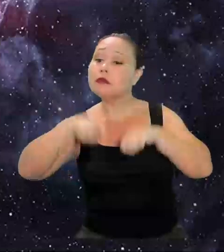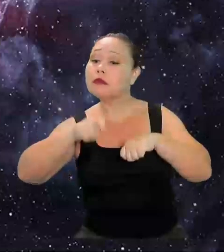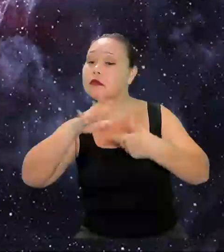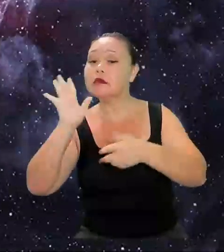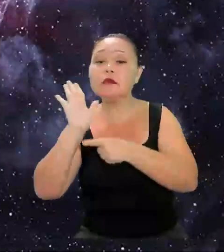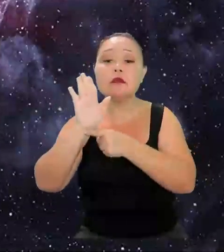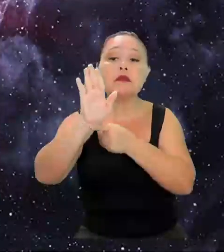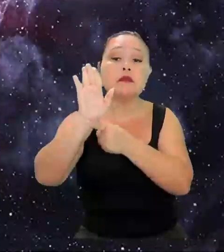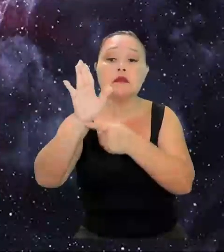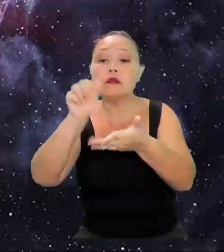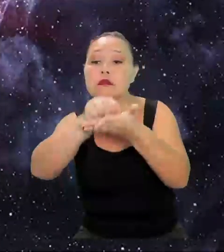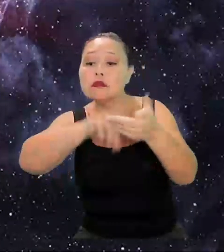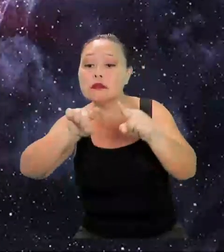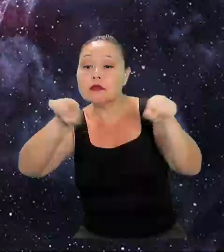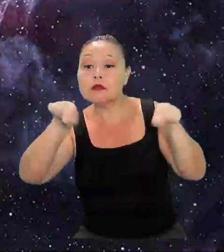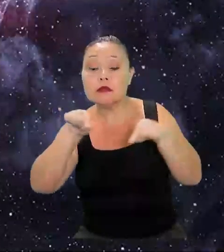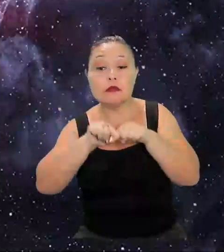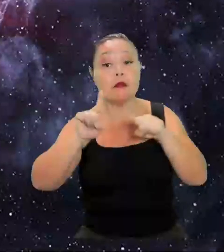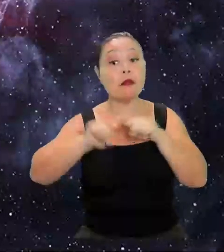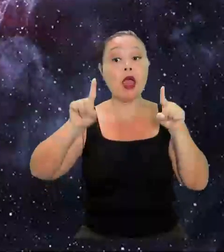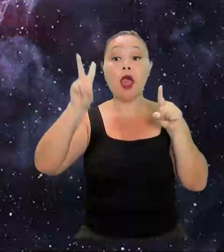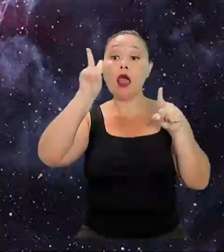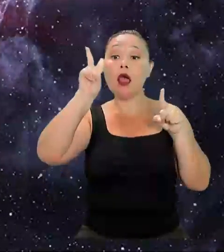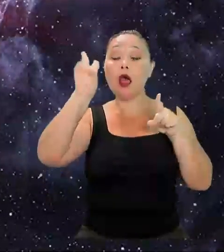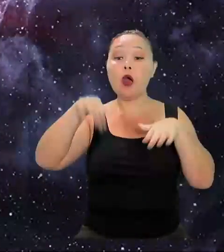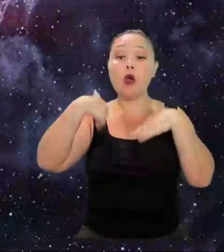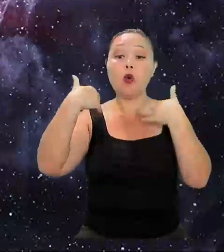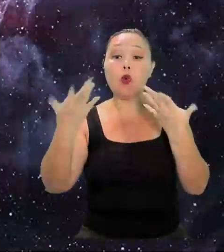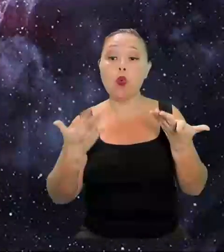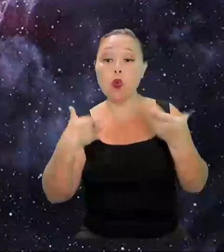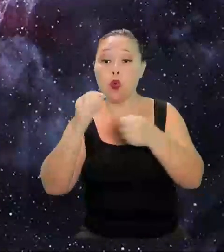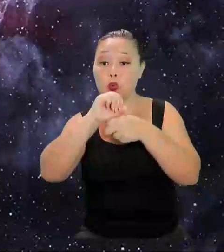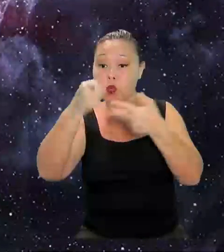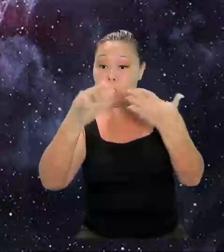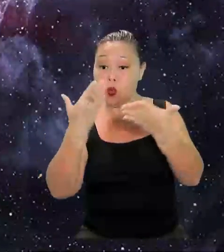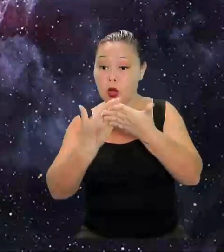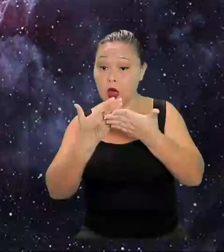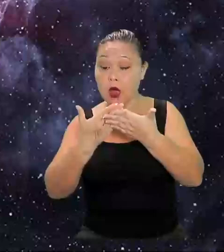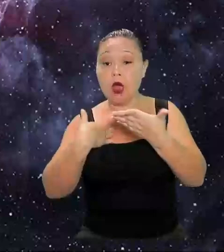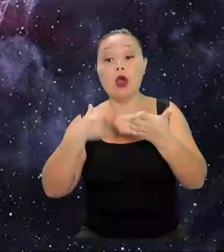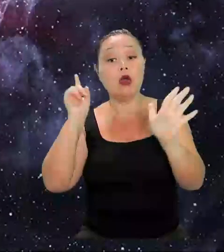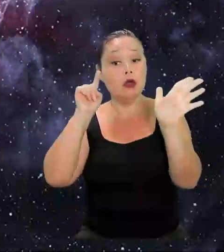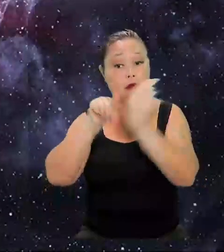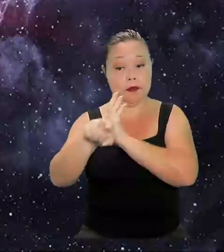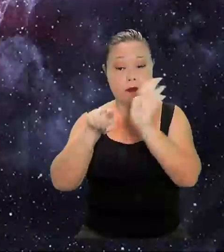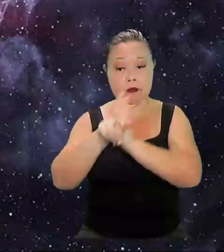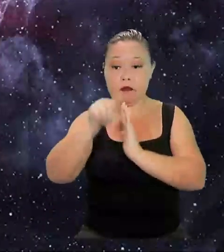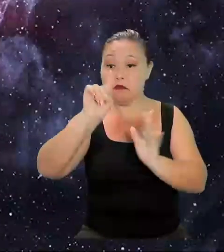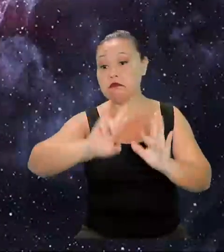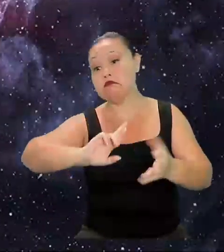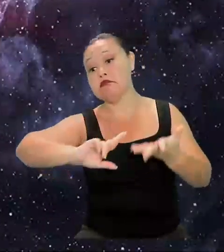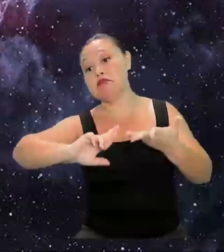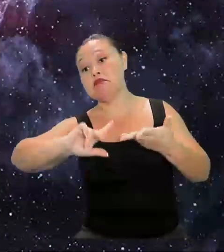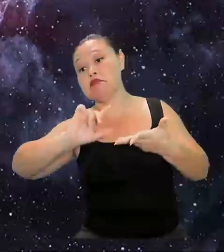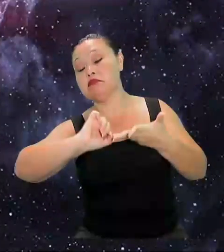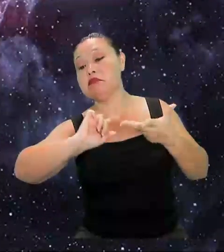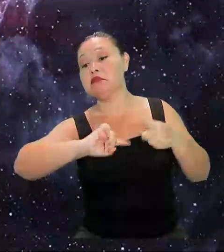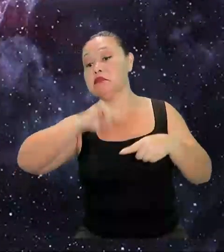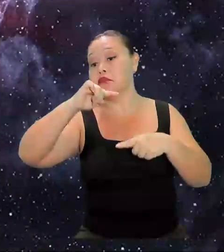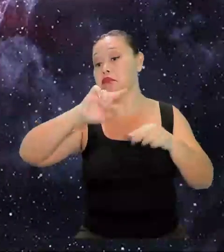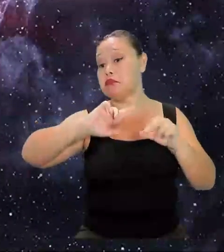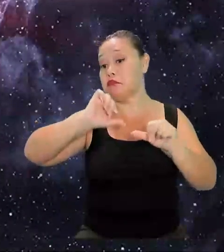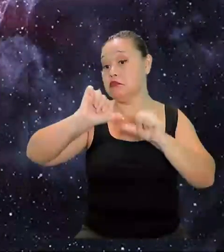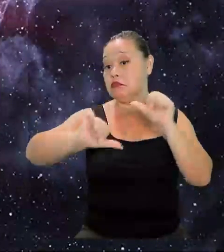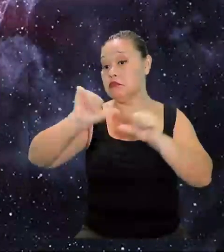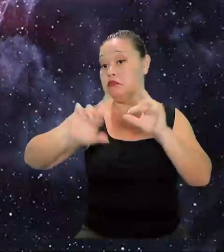aí te ajudar nas atividades de sala, mas lembrando que quando a aula é Super Enem ativar, as questões elas vão variar de assunto, né? Isso. Porque a